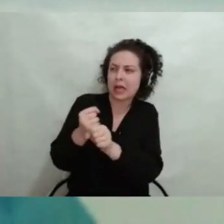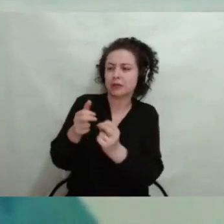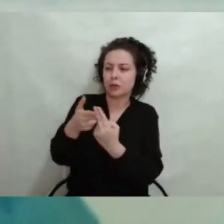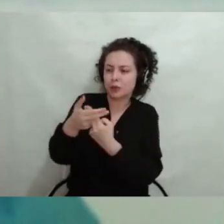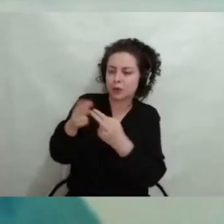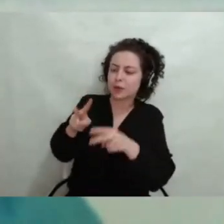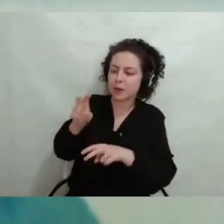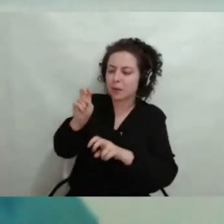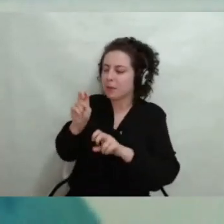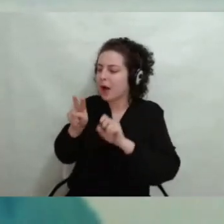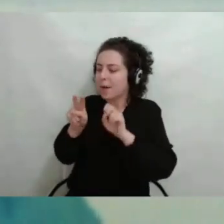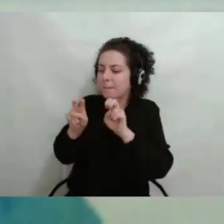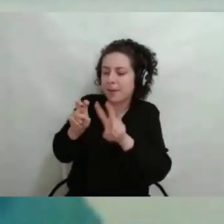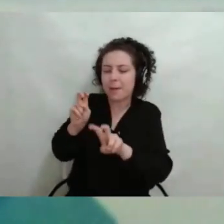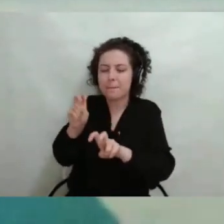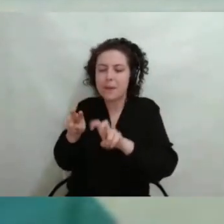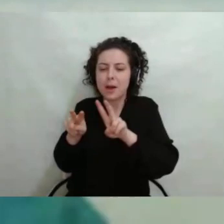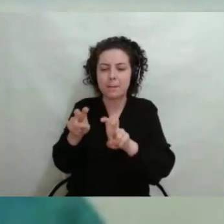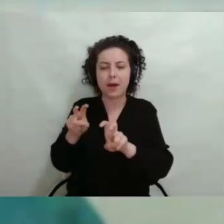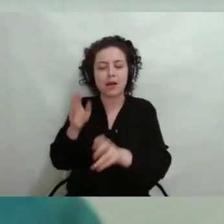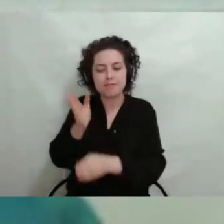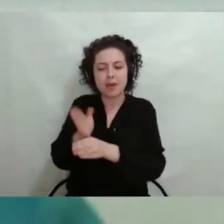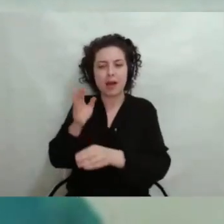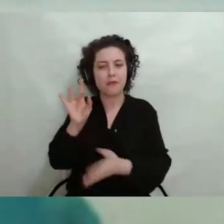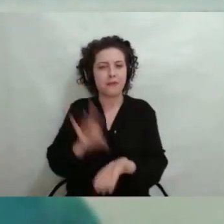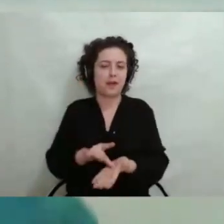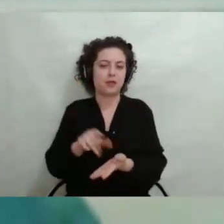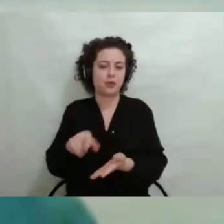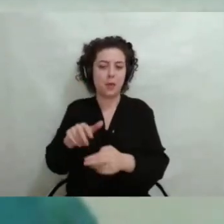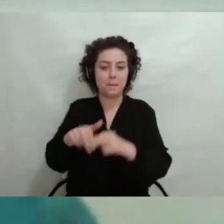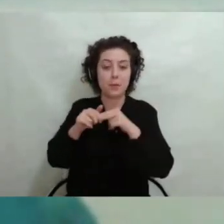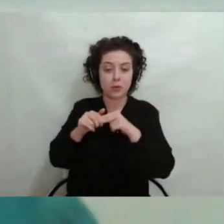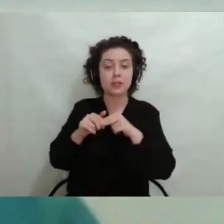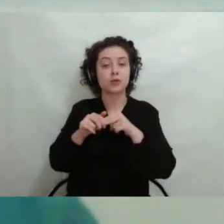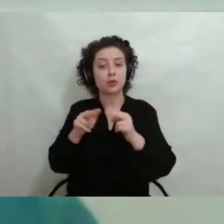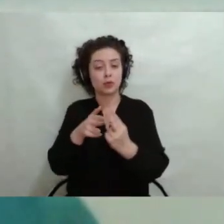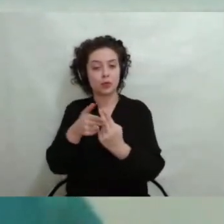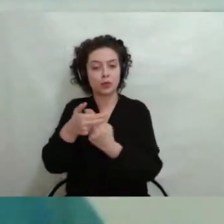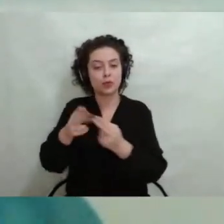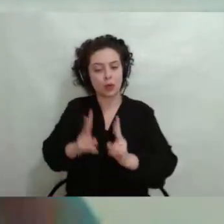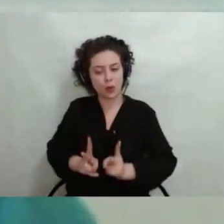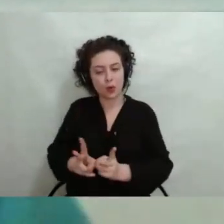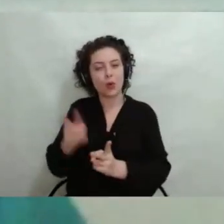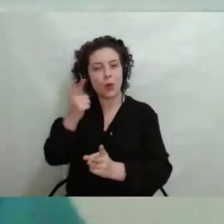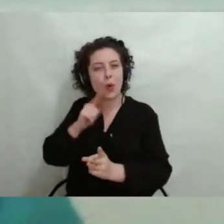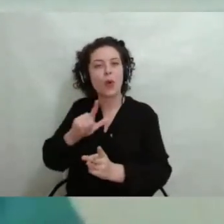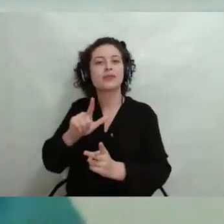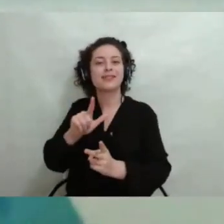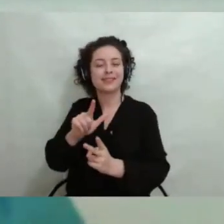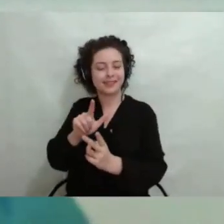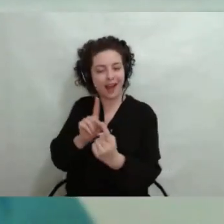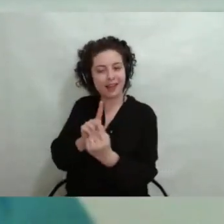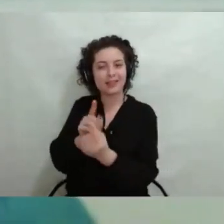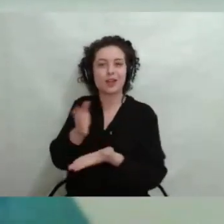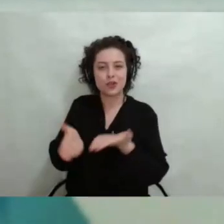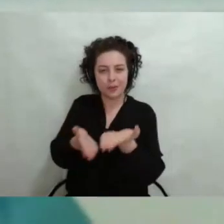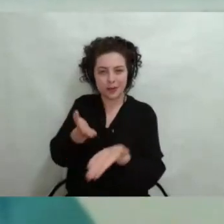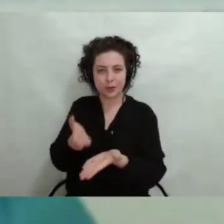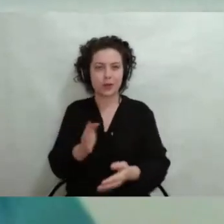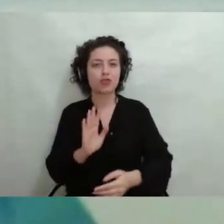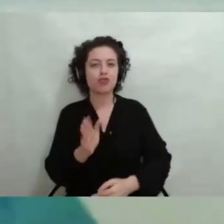que exatamente é por esta via que o SUS tem conseguido se manter. Um exemplo foi citado